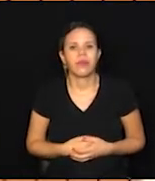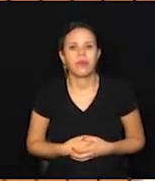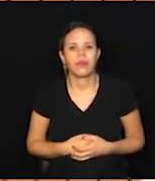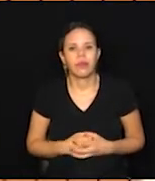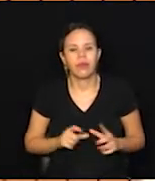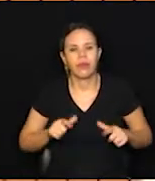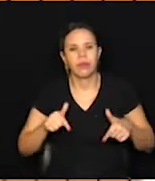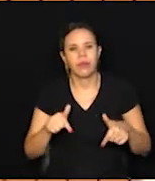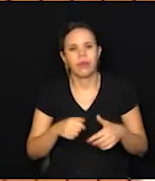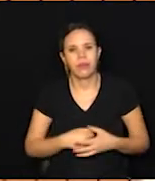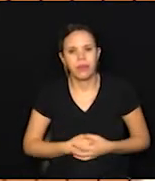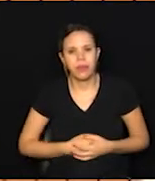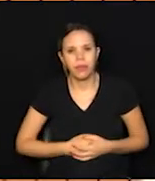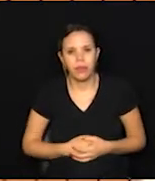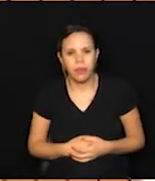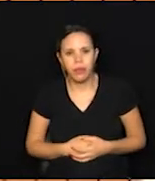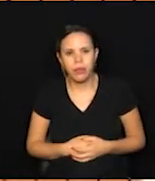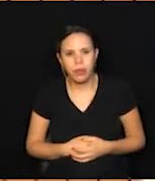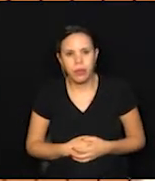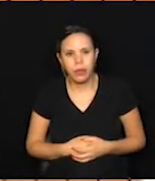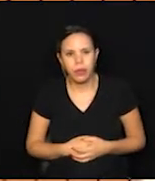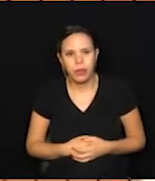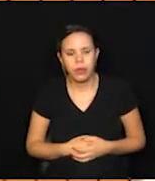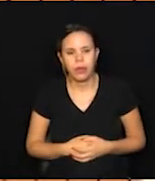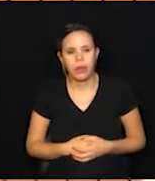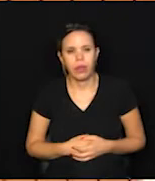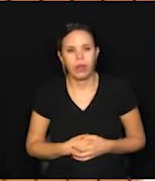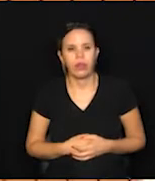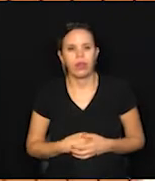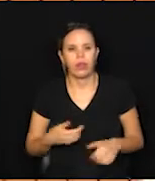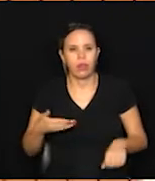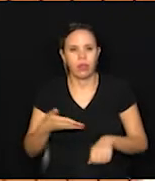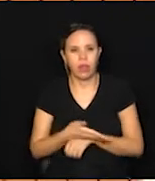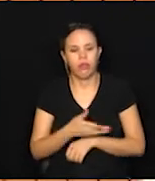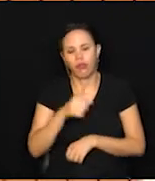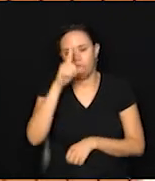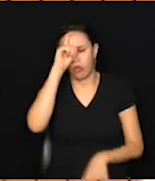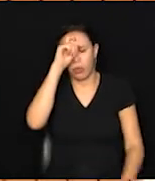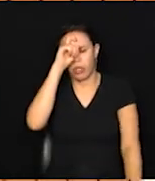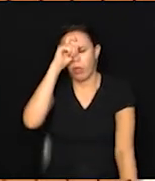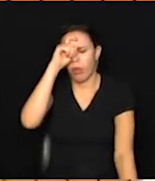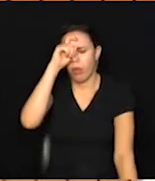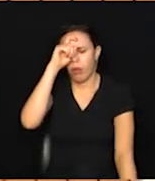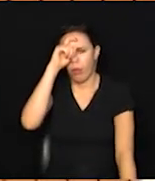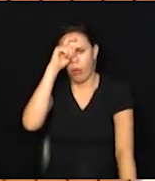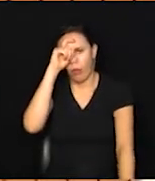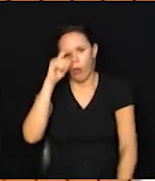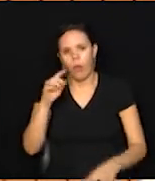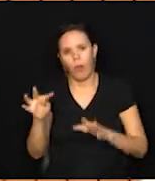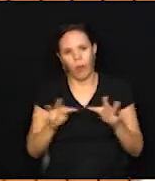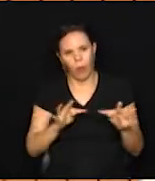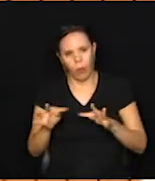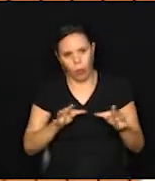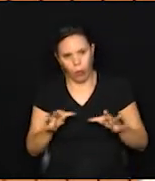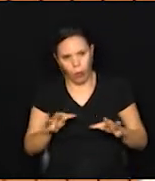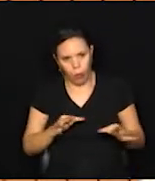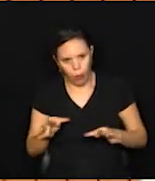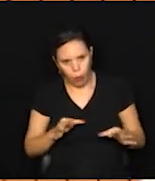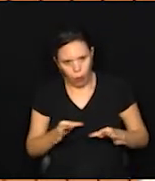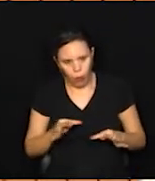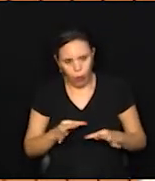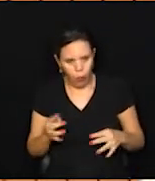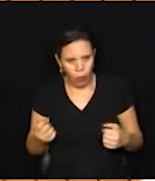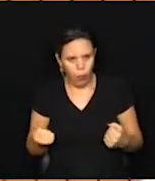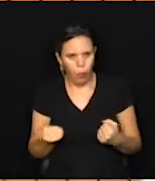ou essa é uma intervenção dentro do hospital, né, uma terapia de suporte,